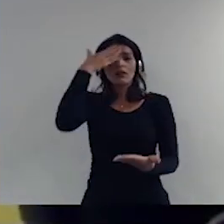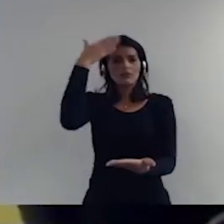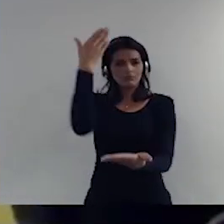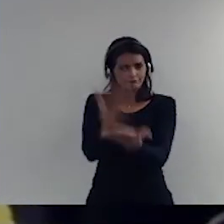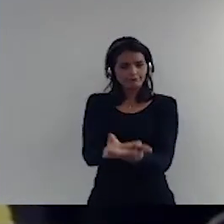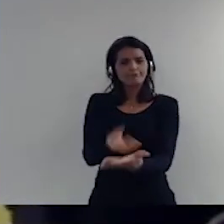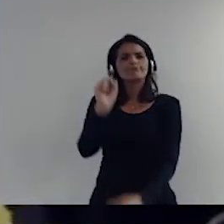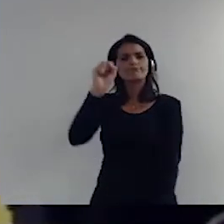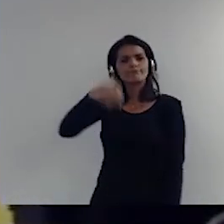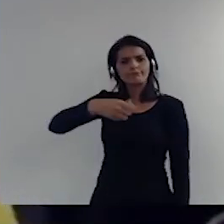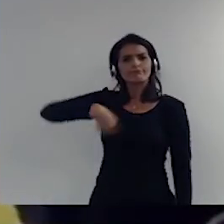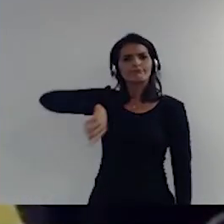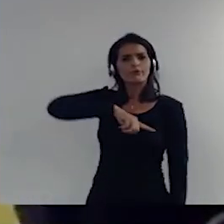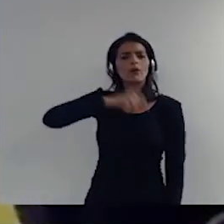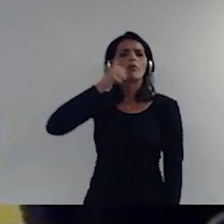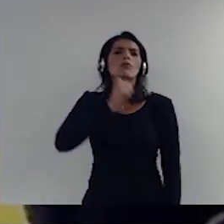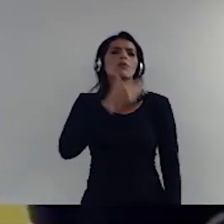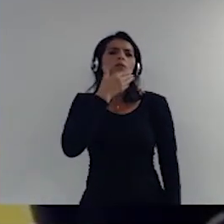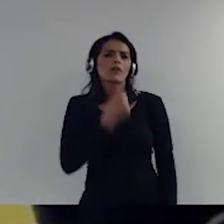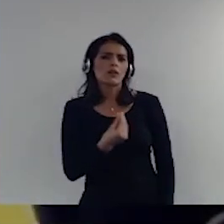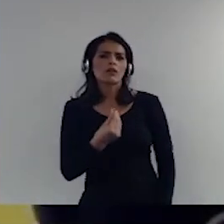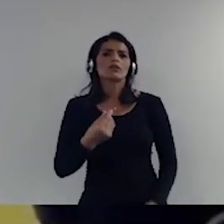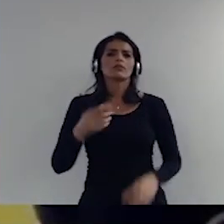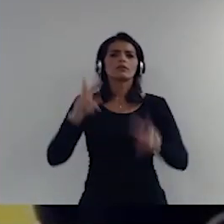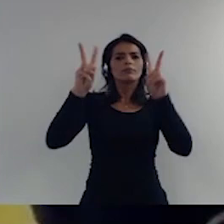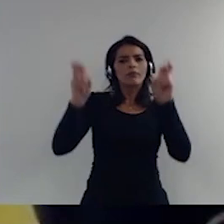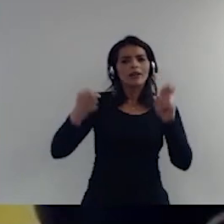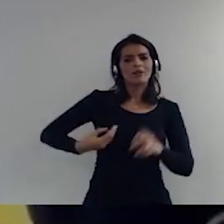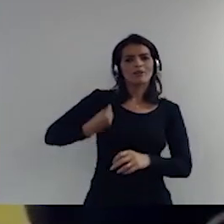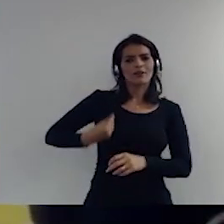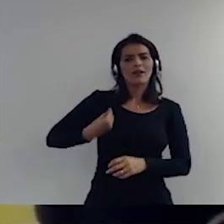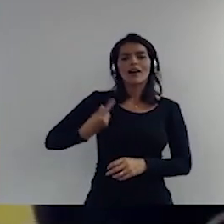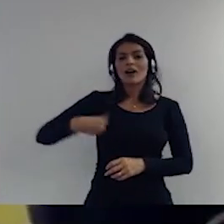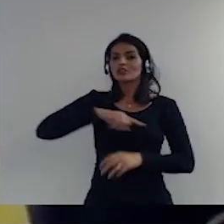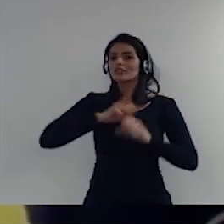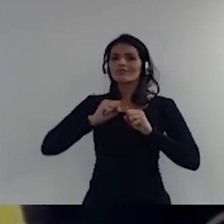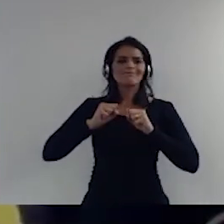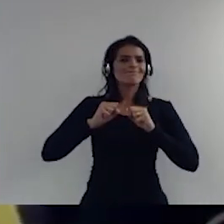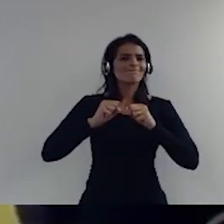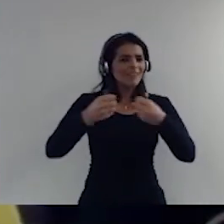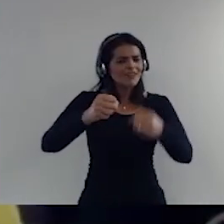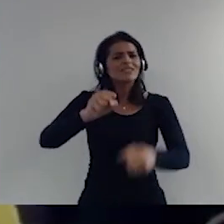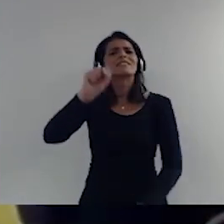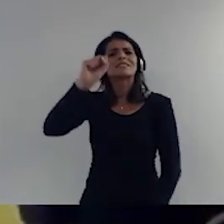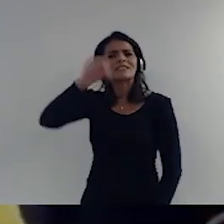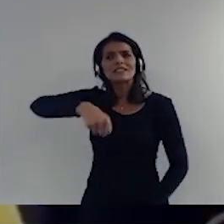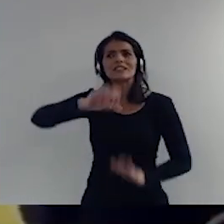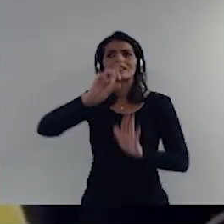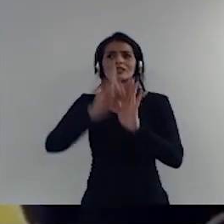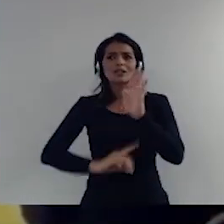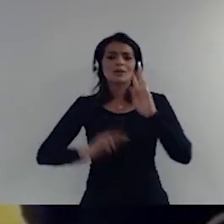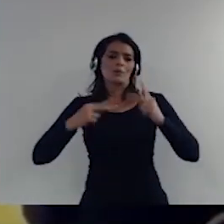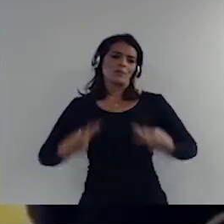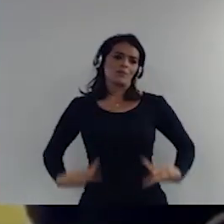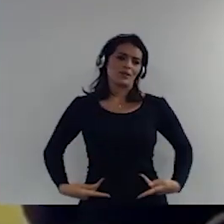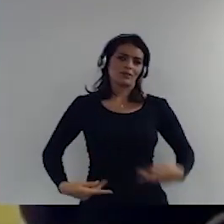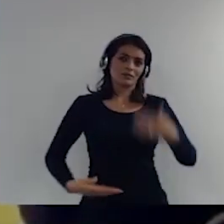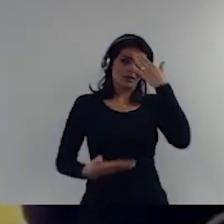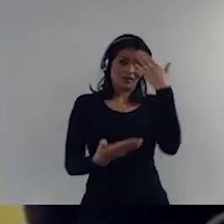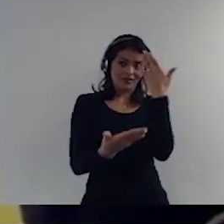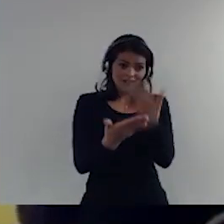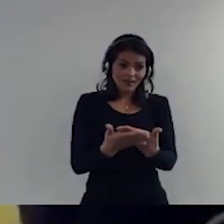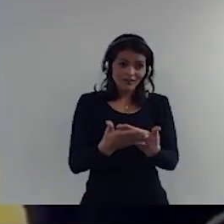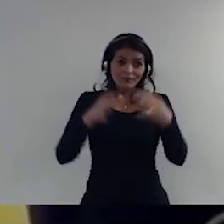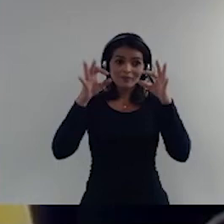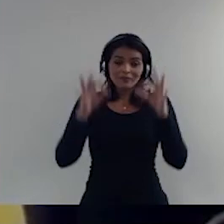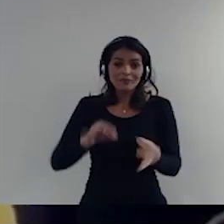todos nós aqui que compusemos esse painel, somos defensores sim dos direitos humanos, acreditamos